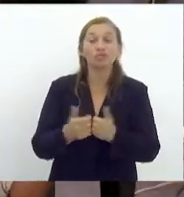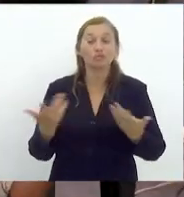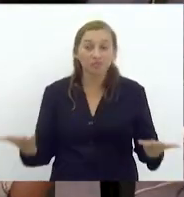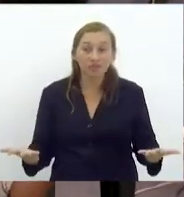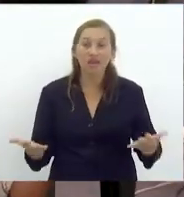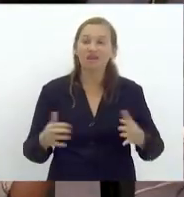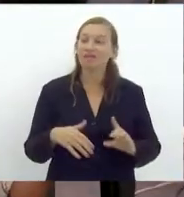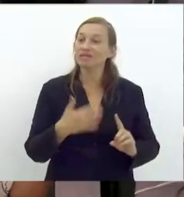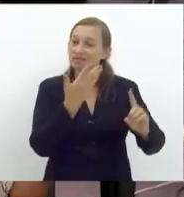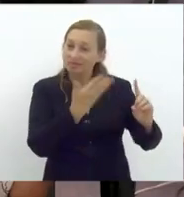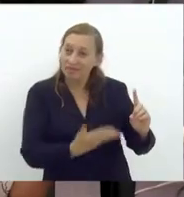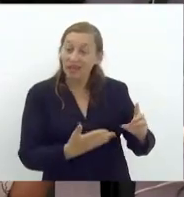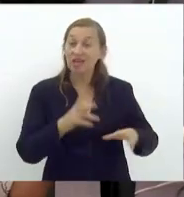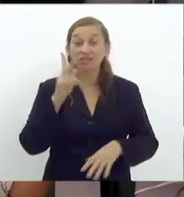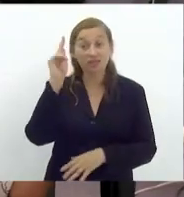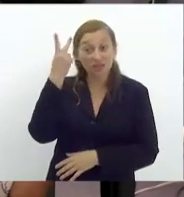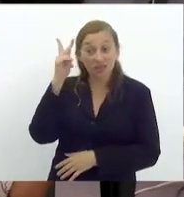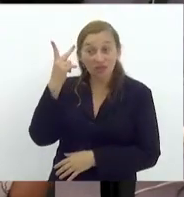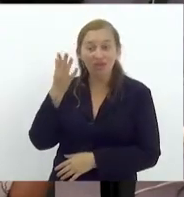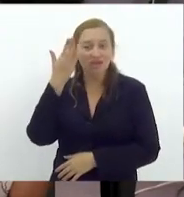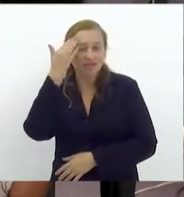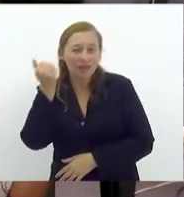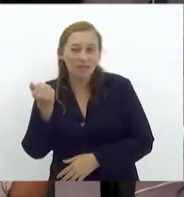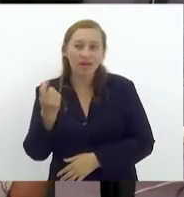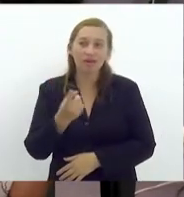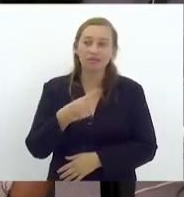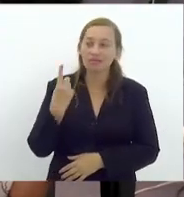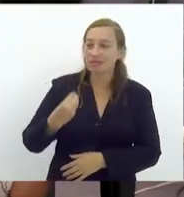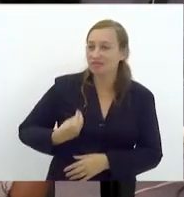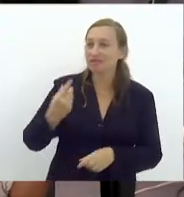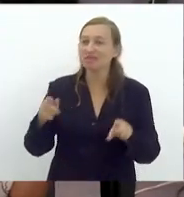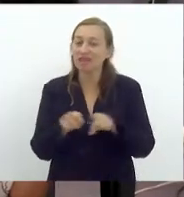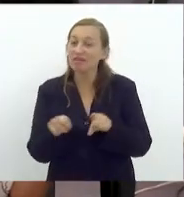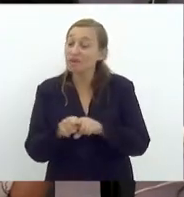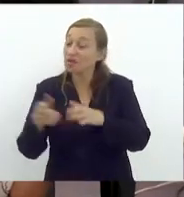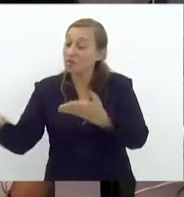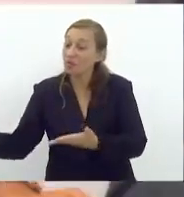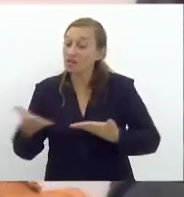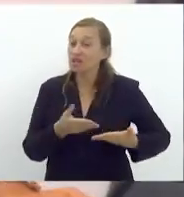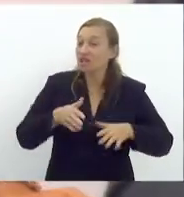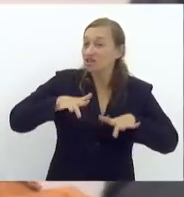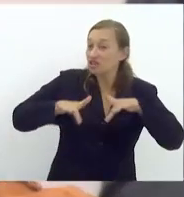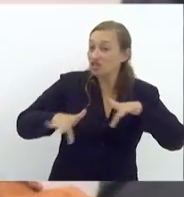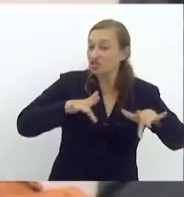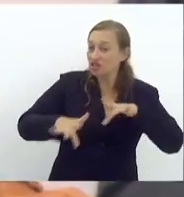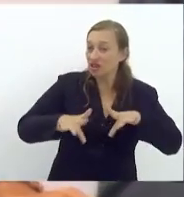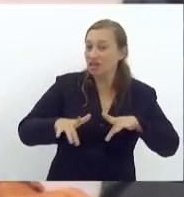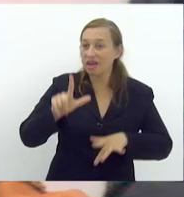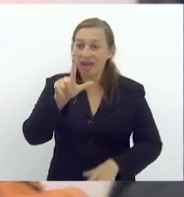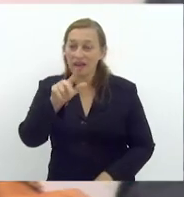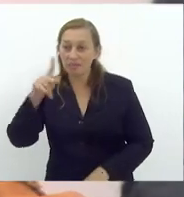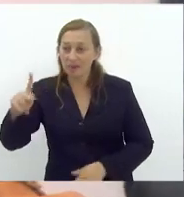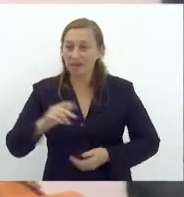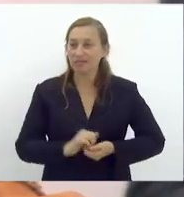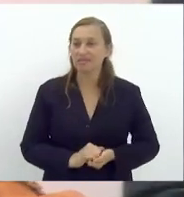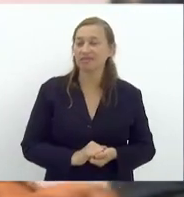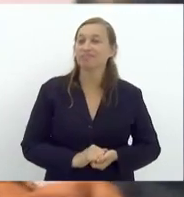para reverenciar a nossa história e saber os nossos passos também chamar ele DJ mestre LP